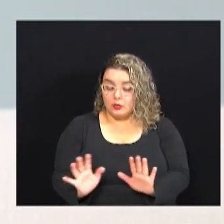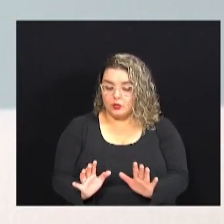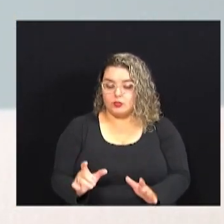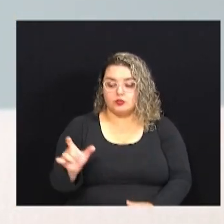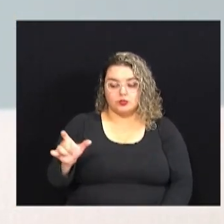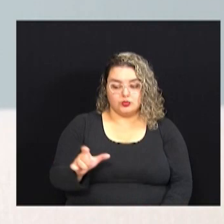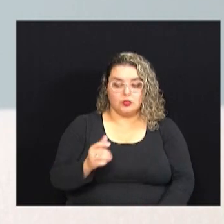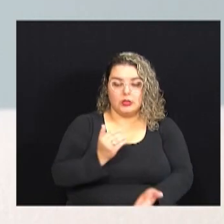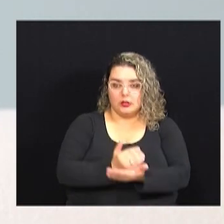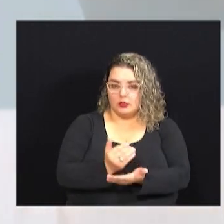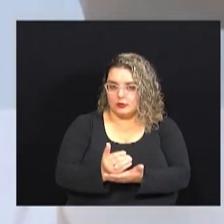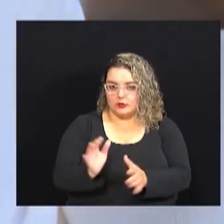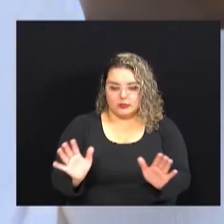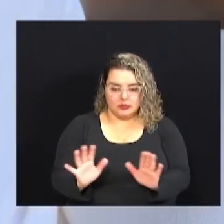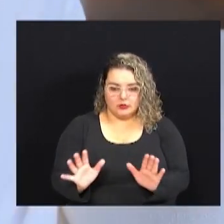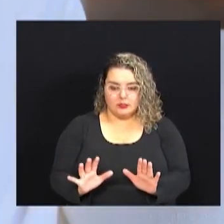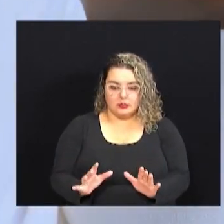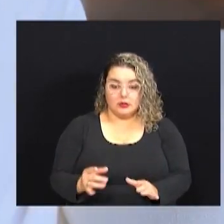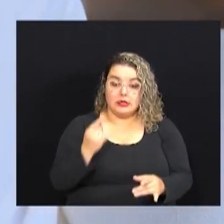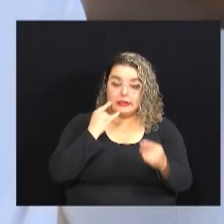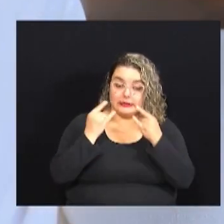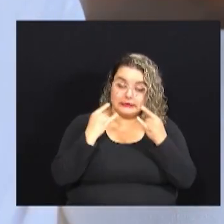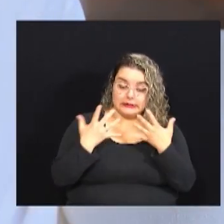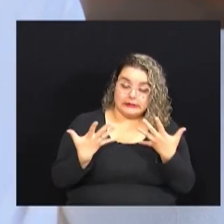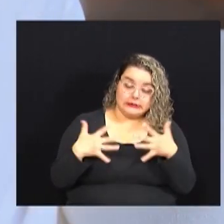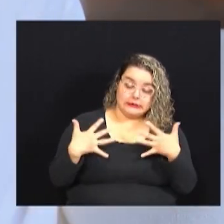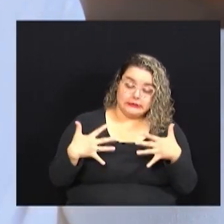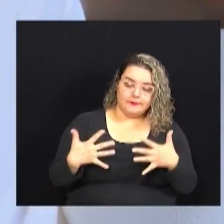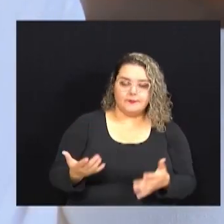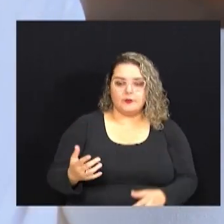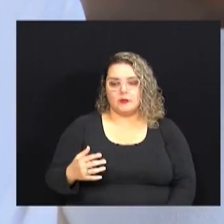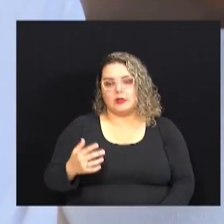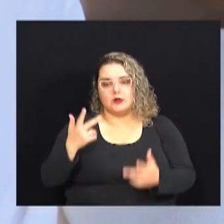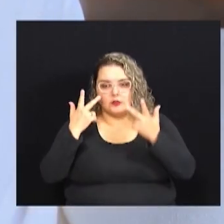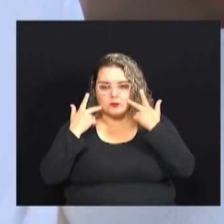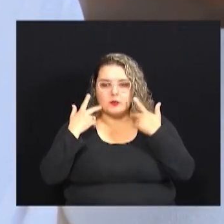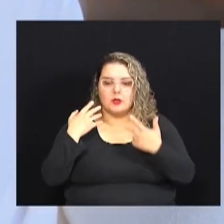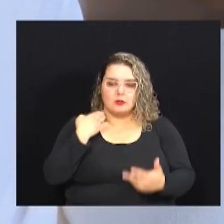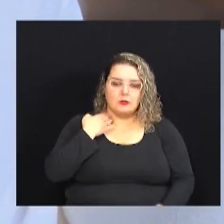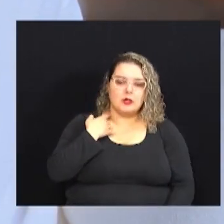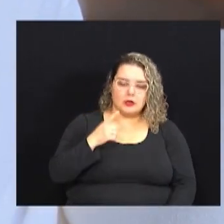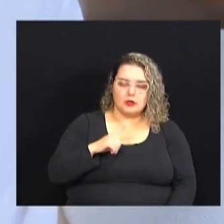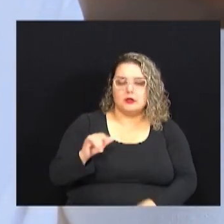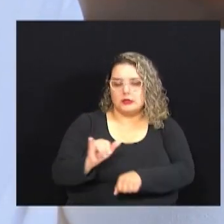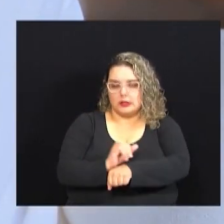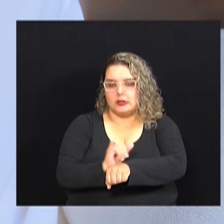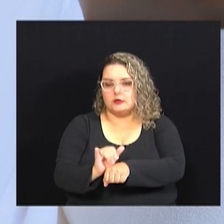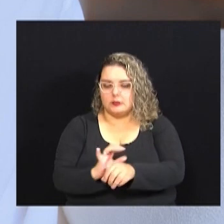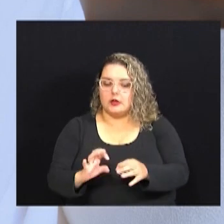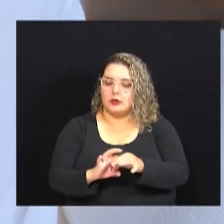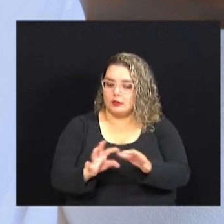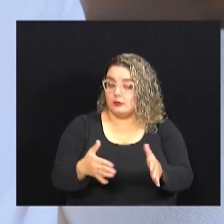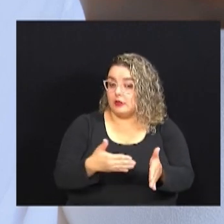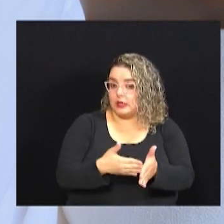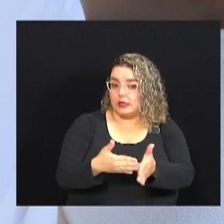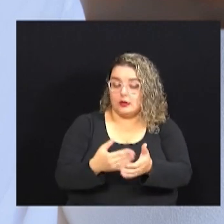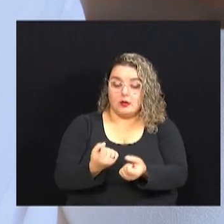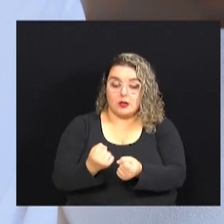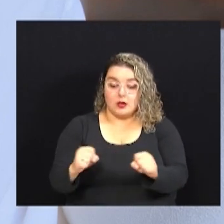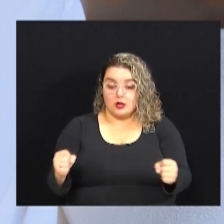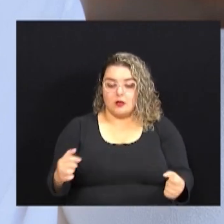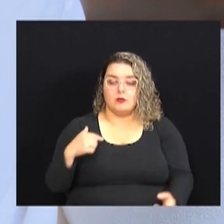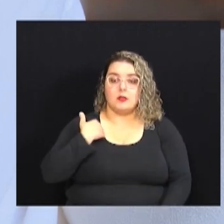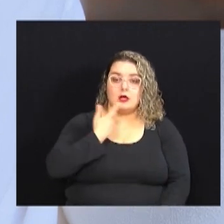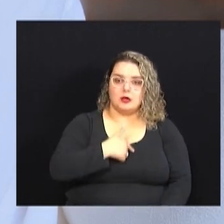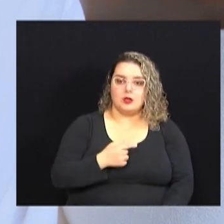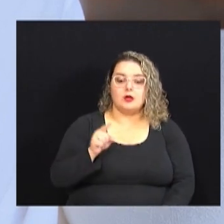compras no cartão de crédito. Isso é tentador, né? Naturalmente, o banco e as instituições financeiras de modo geral, eles liberam limites